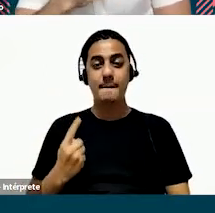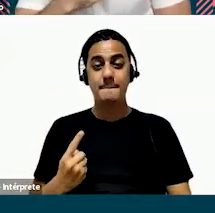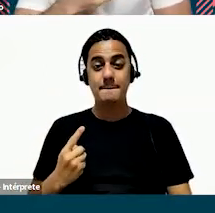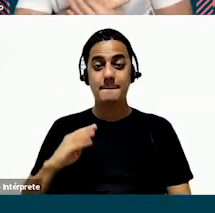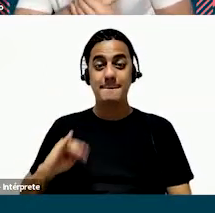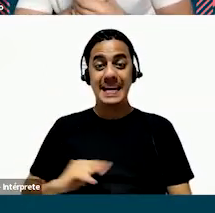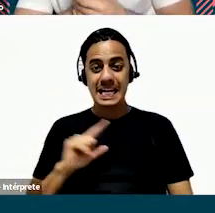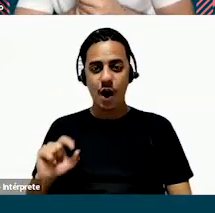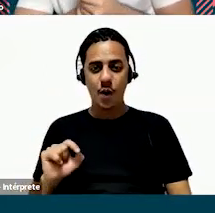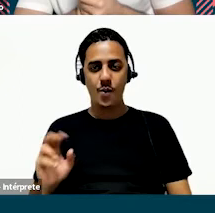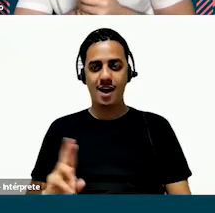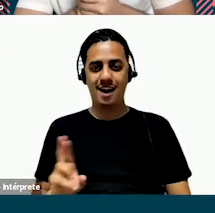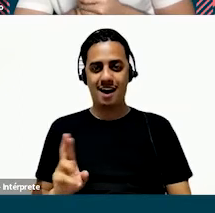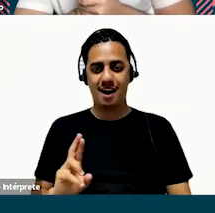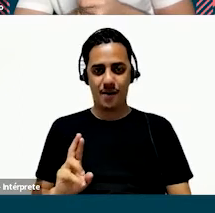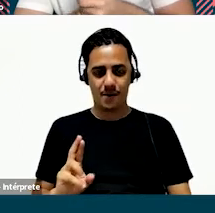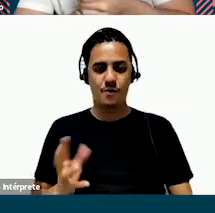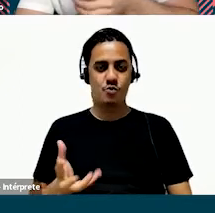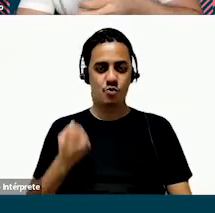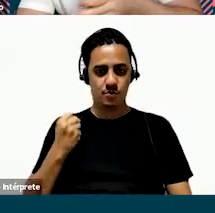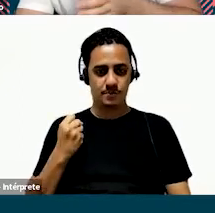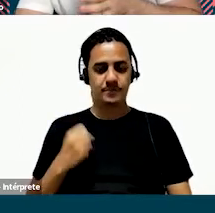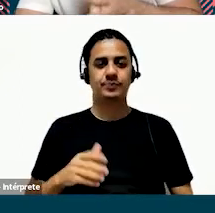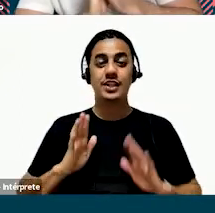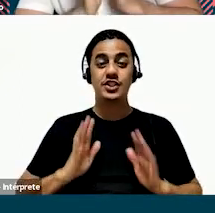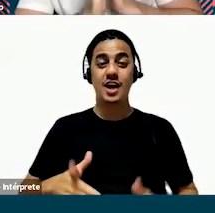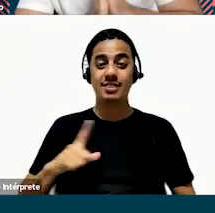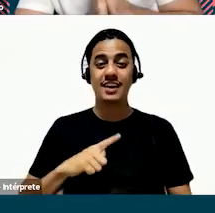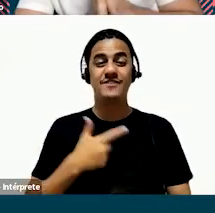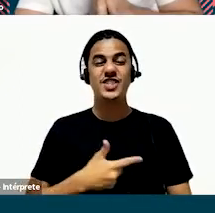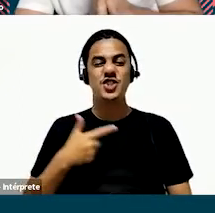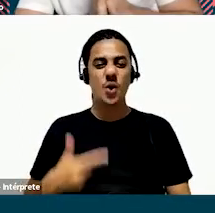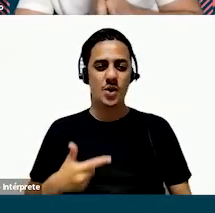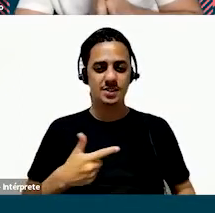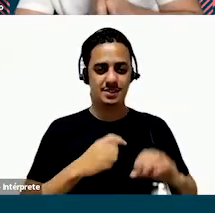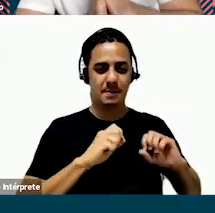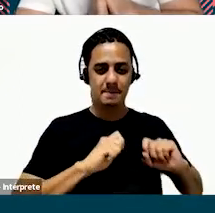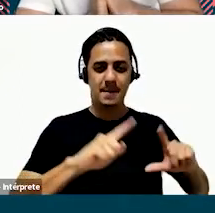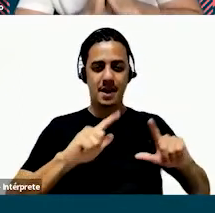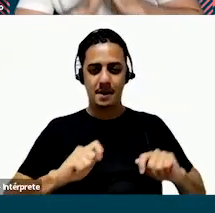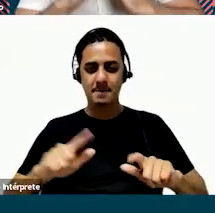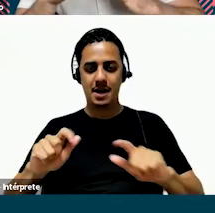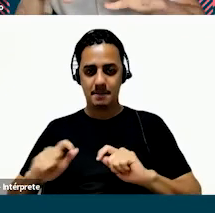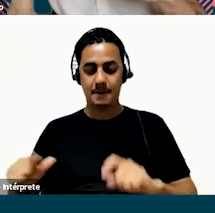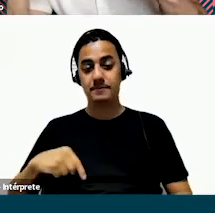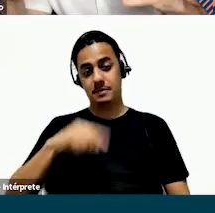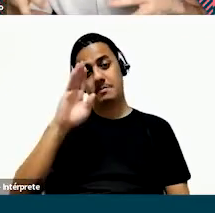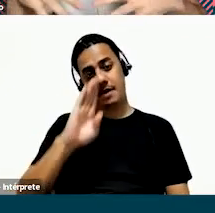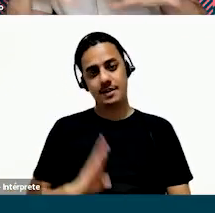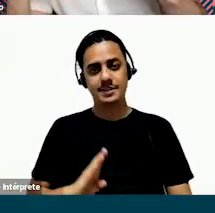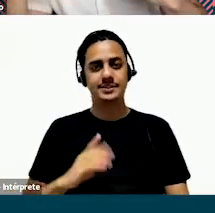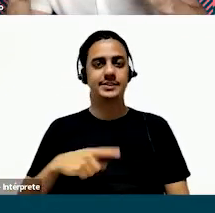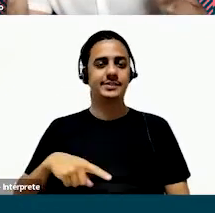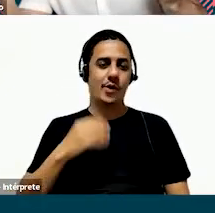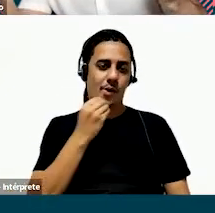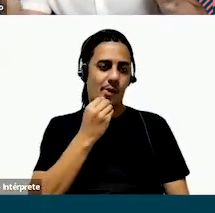1 bilhão de reais, então não é pouca coisa. Já temos 22 edições, e no Brasil ele é